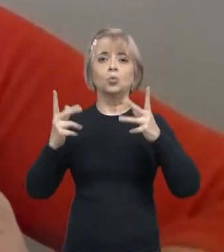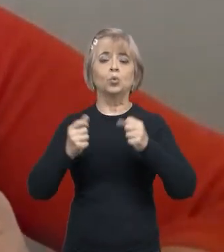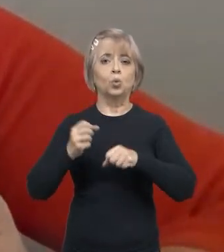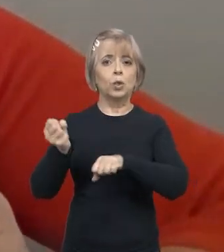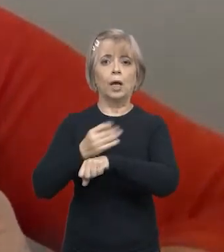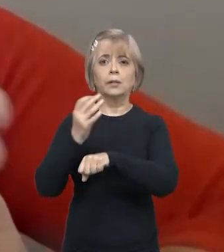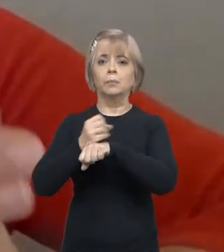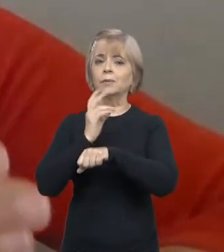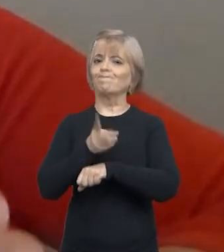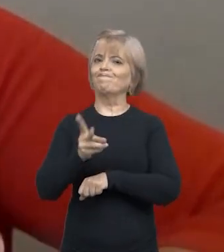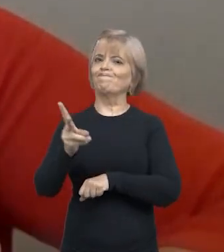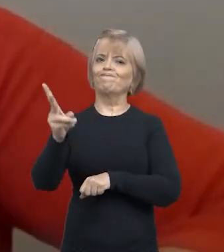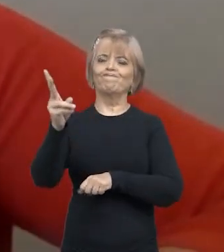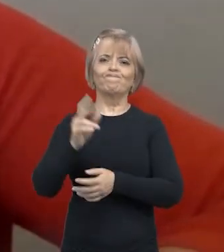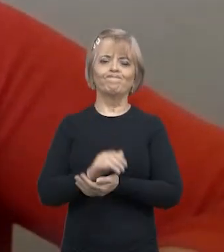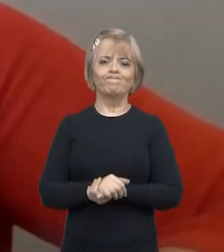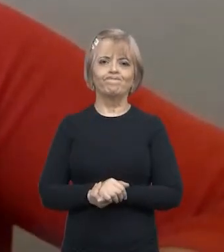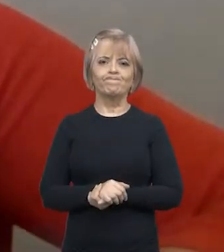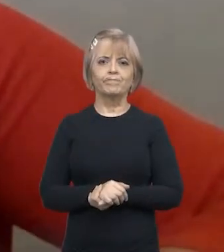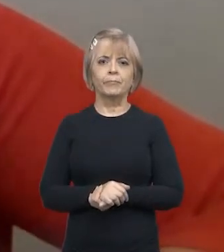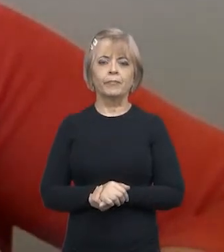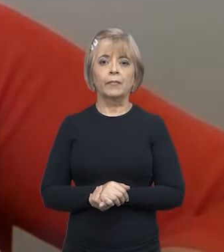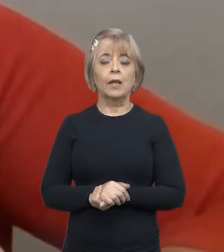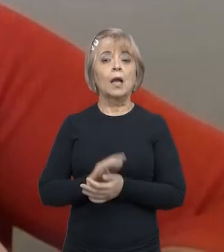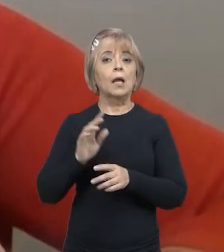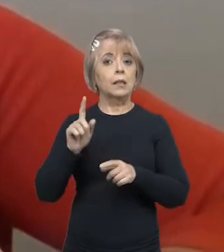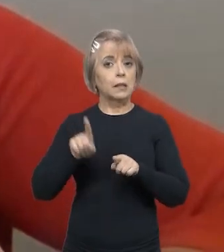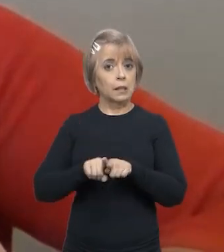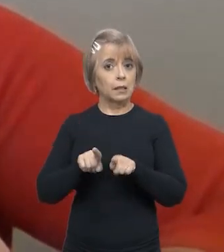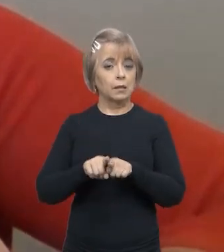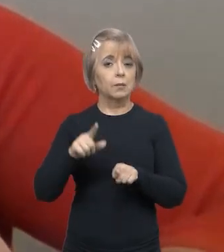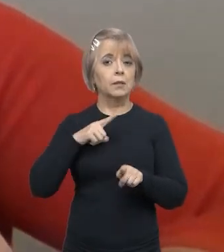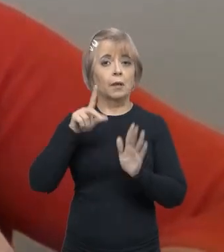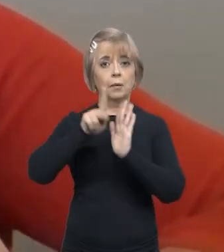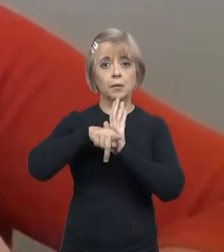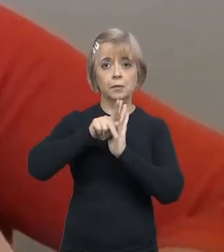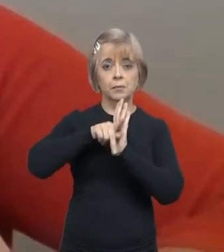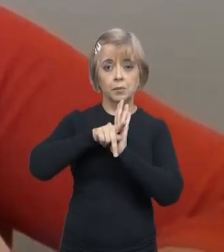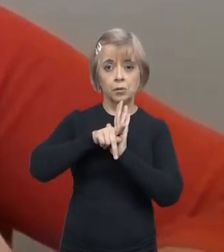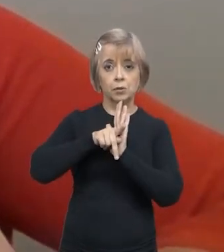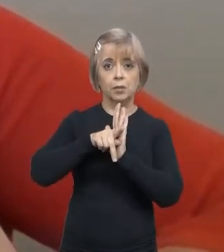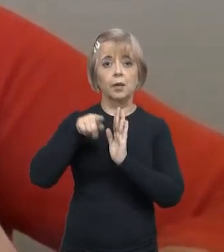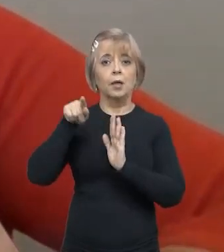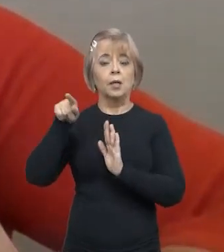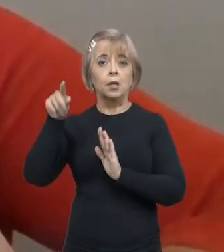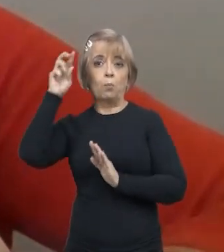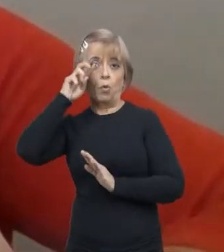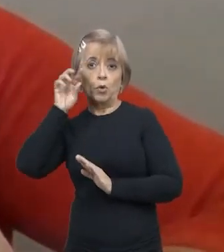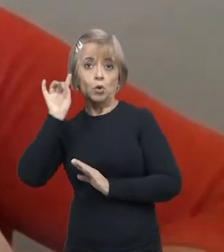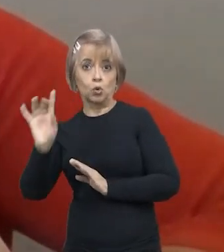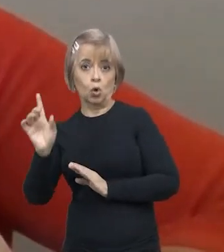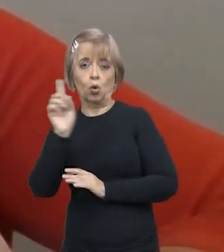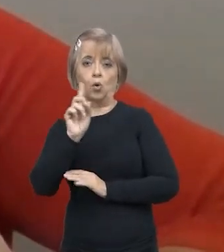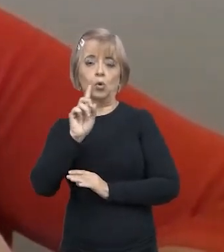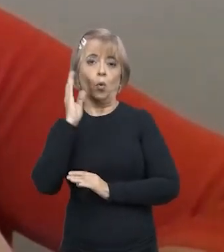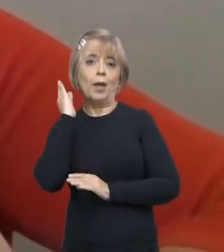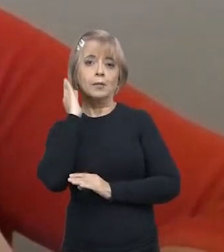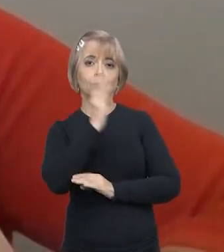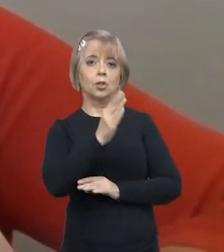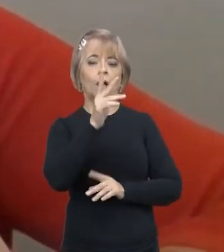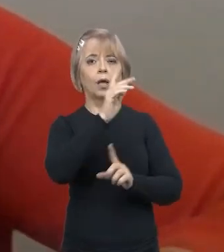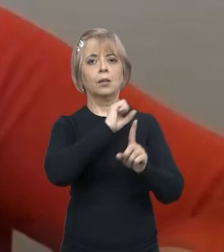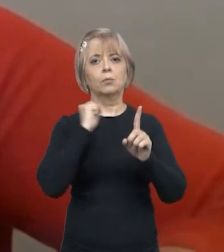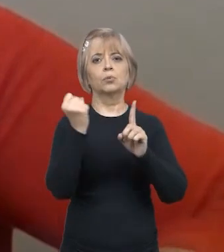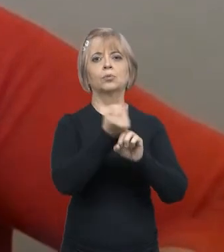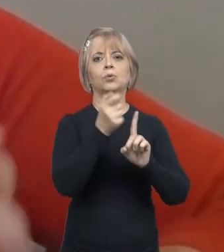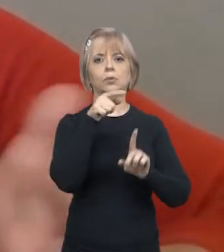atualização constante do promotor de justiça. Mas, além disso, nós temos um projeto que não só para os promotores, é também diretamente para a